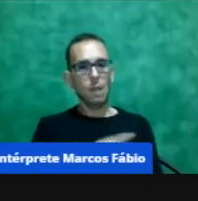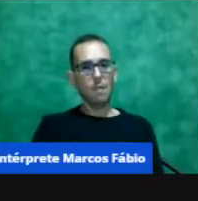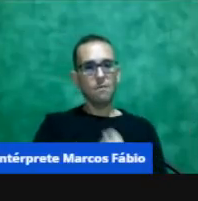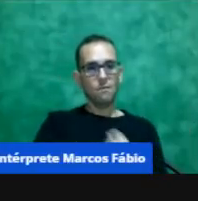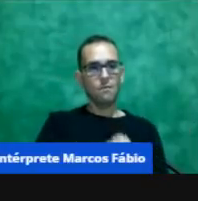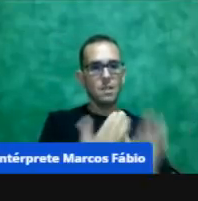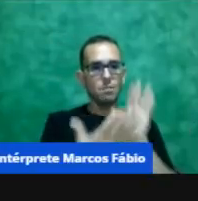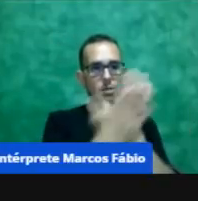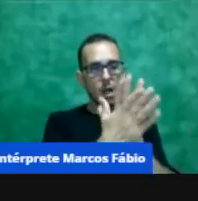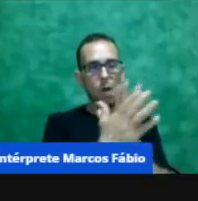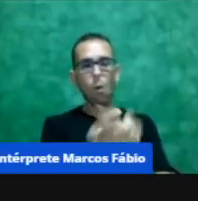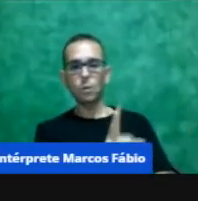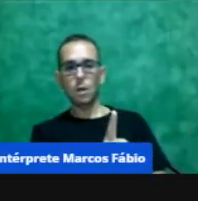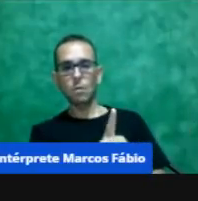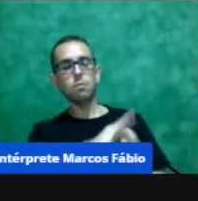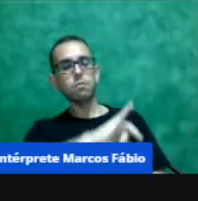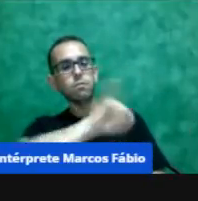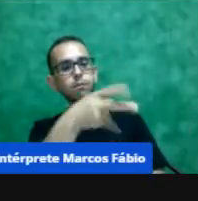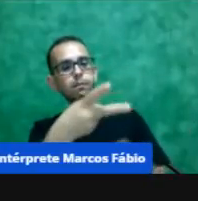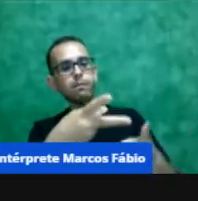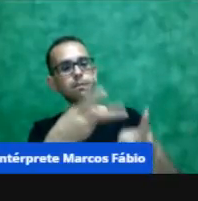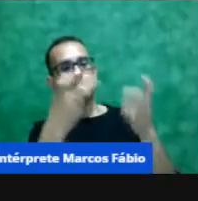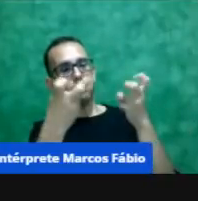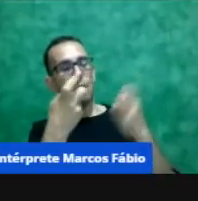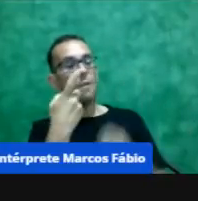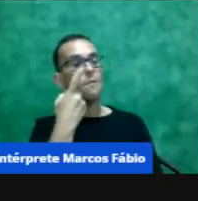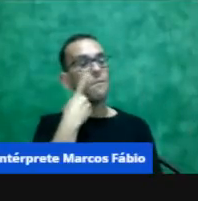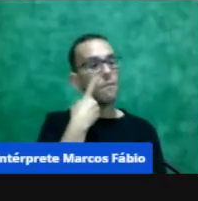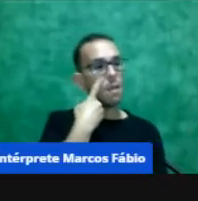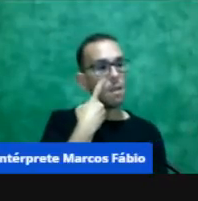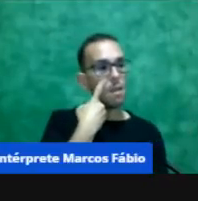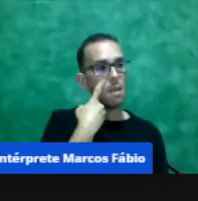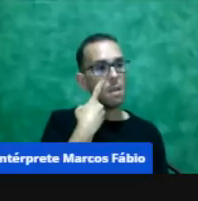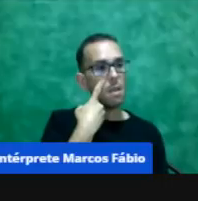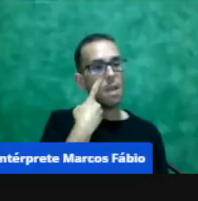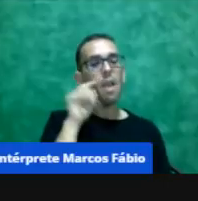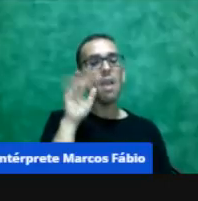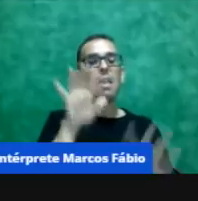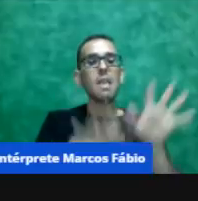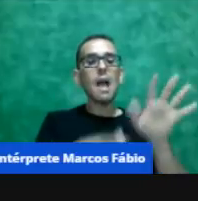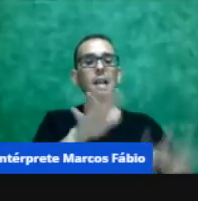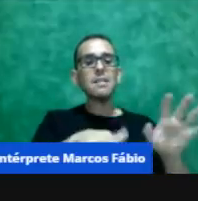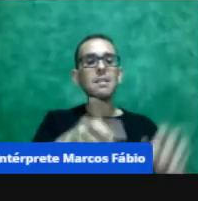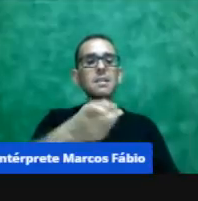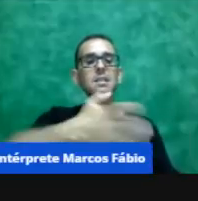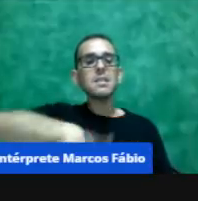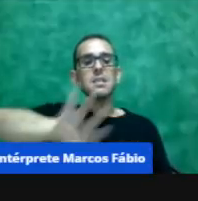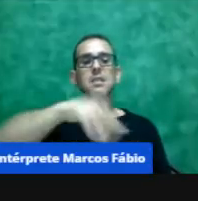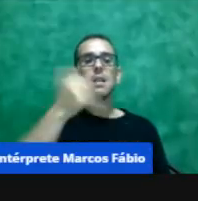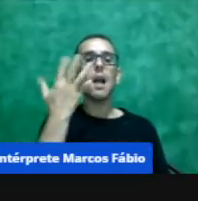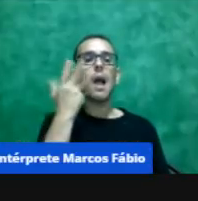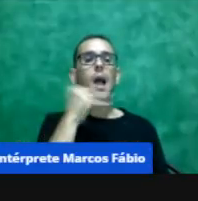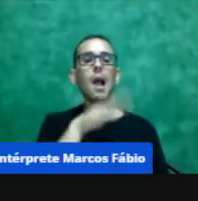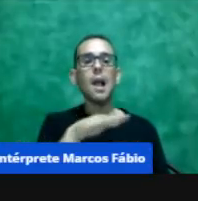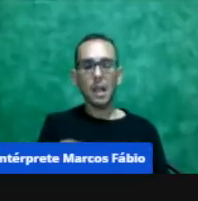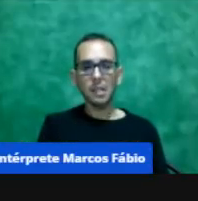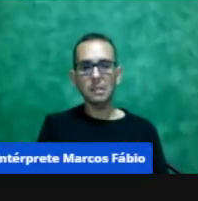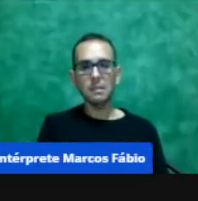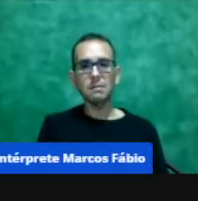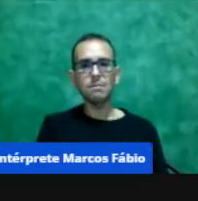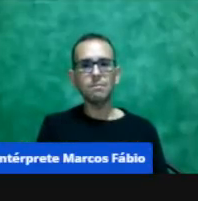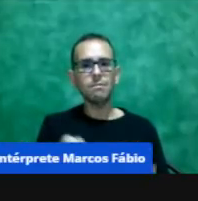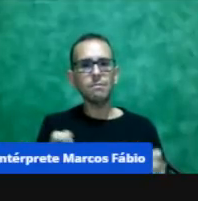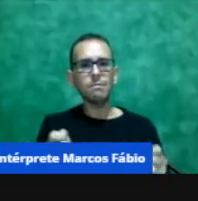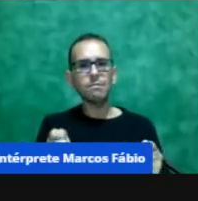tive essa oportunidade de verificar e muitas crianças não têm condições para estar